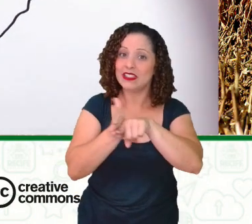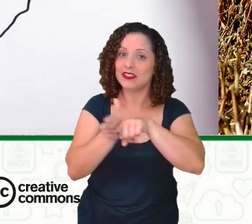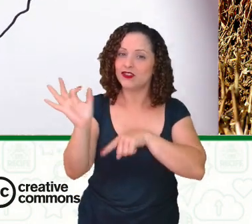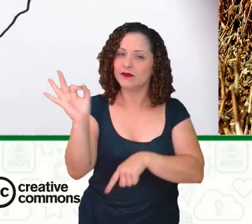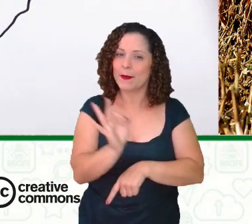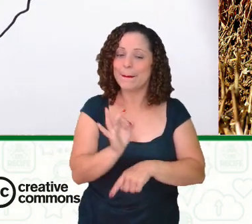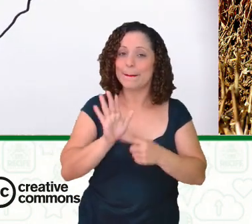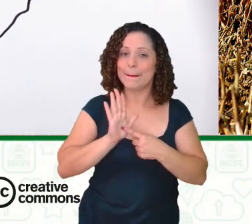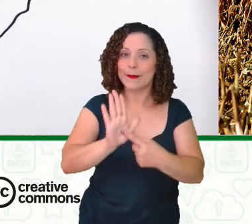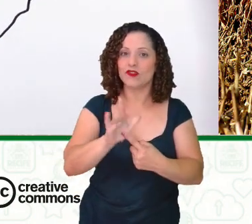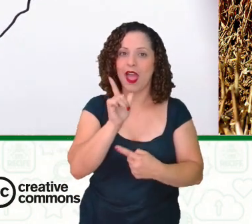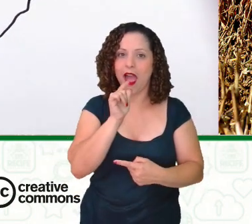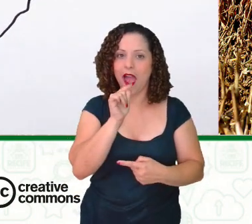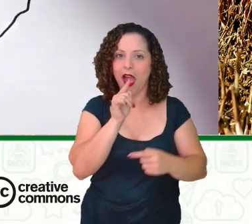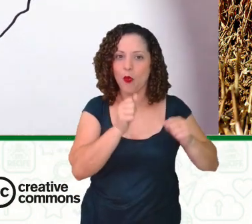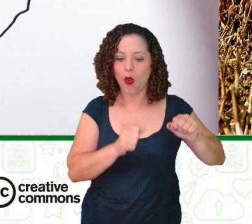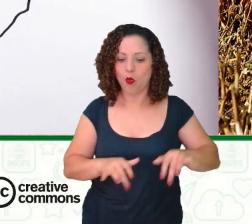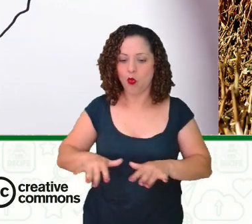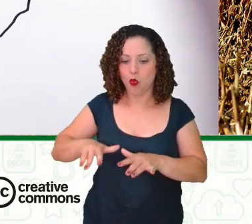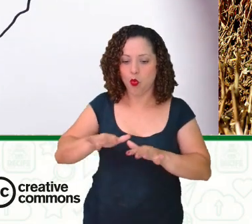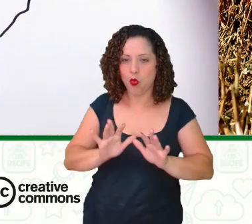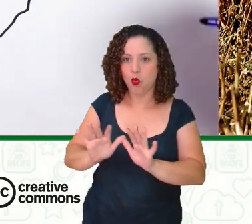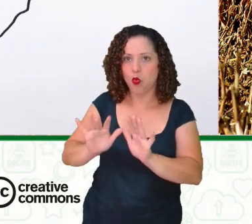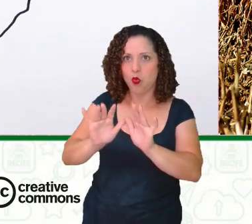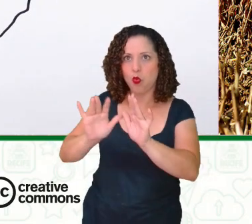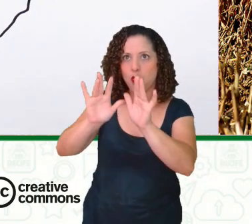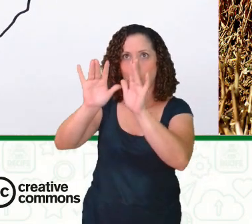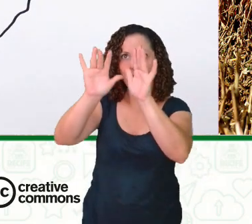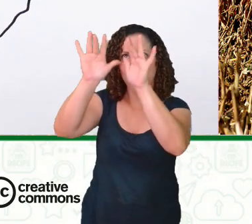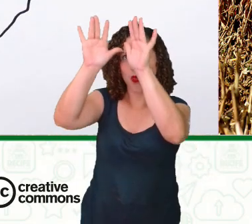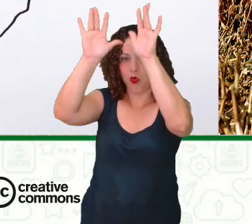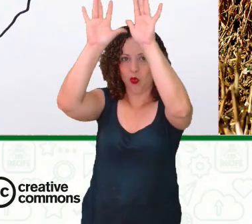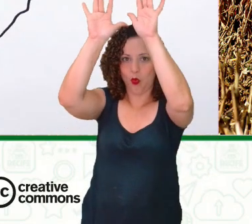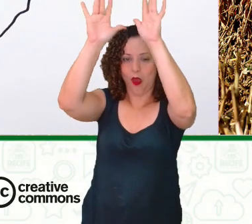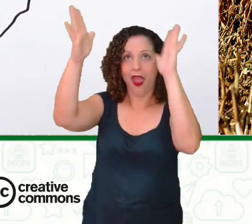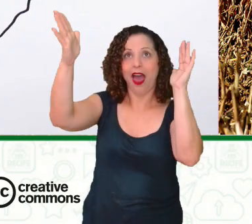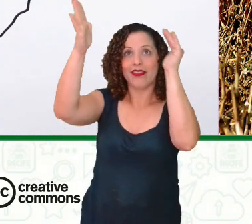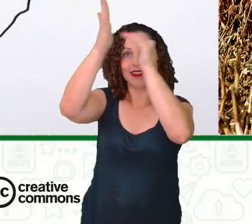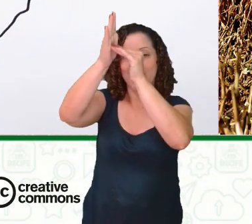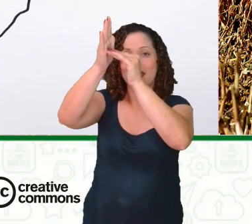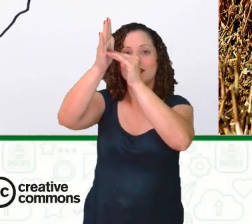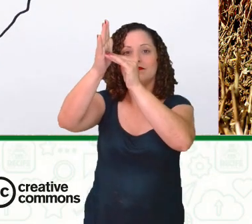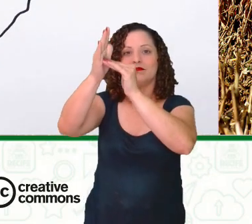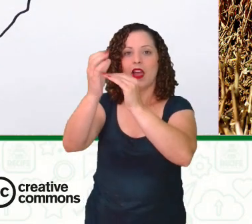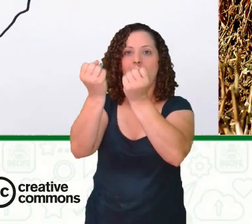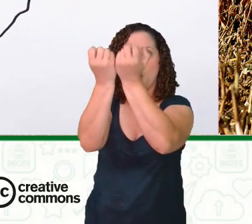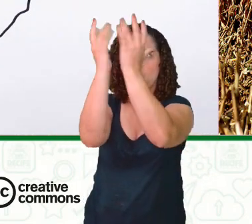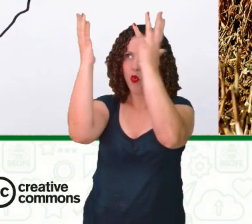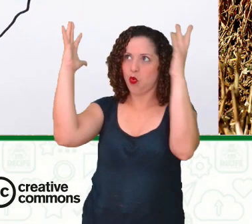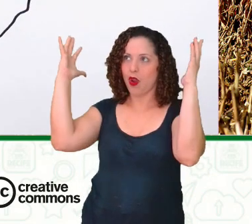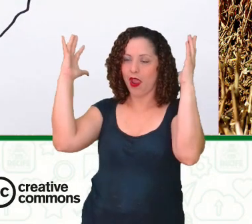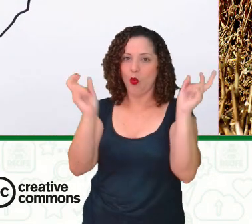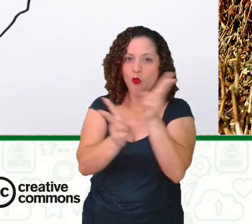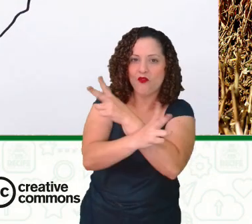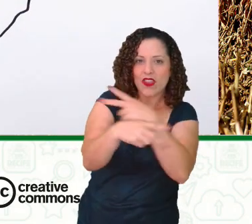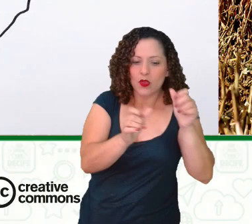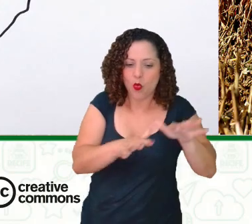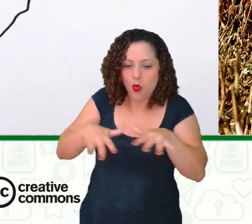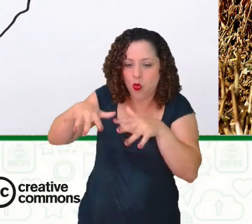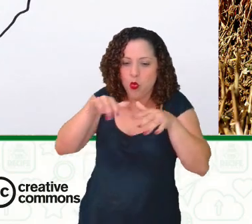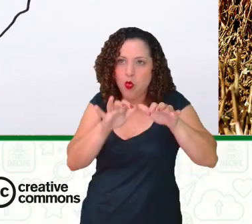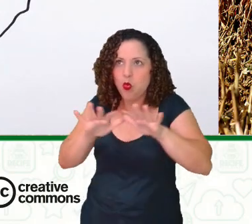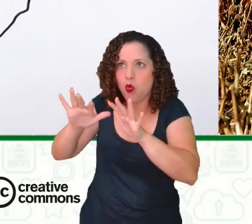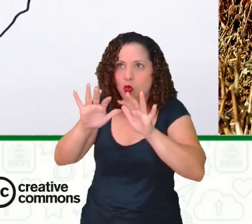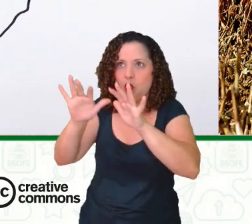água que evapora no Oceano Atlântico na região equatorial viaja até a região amazônica levada por fortes ventos e, em